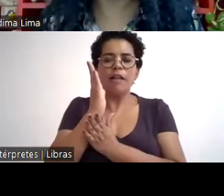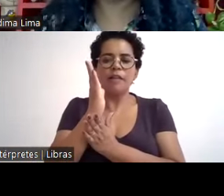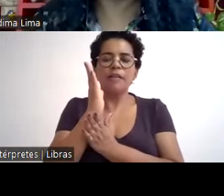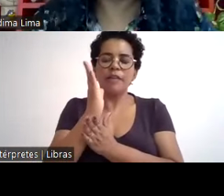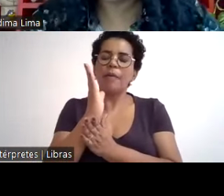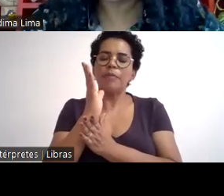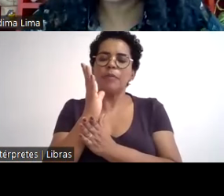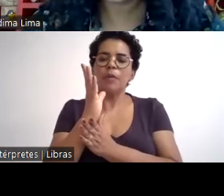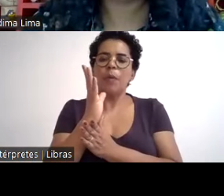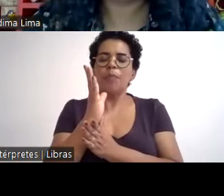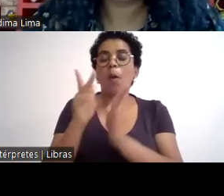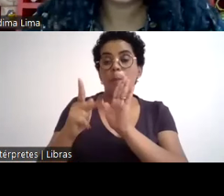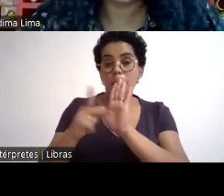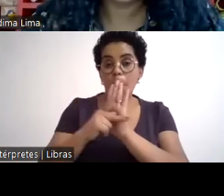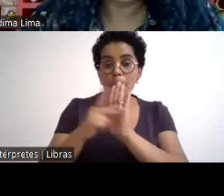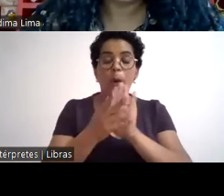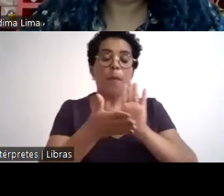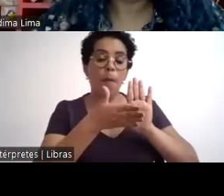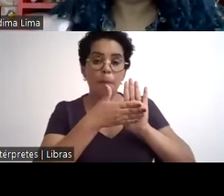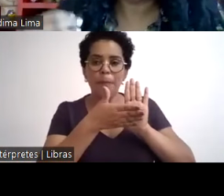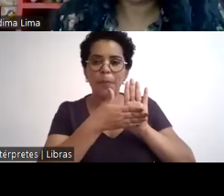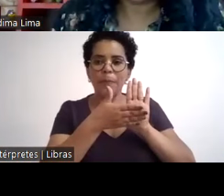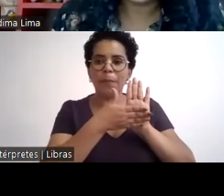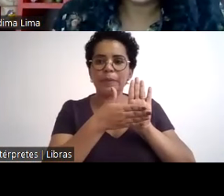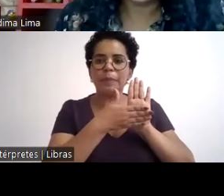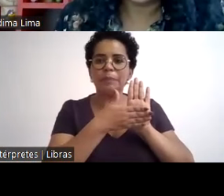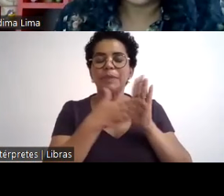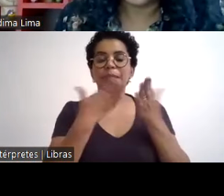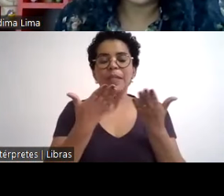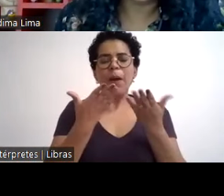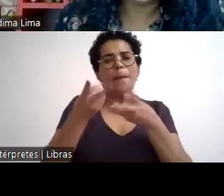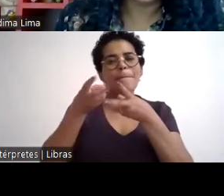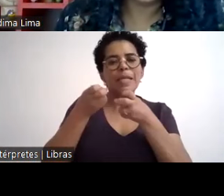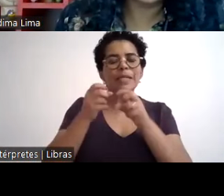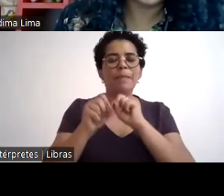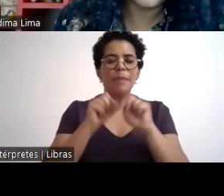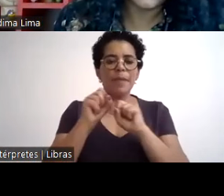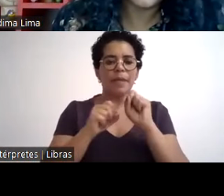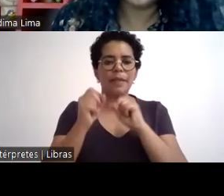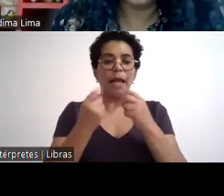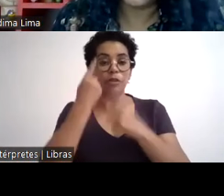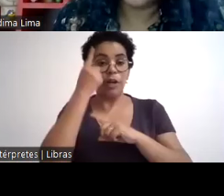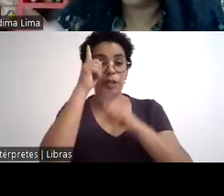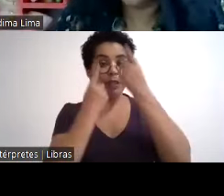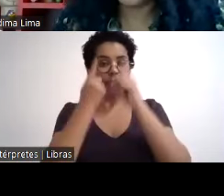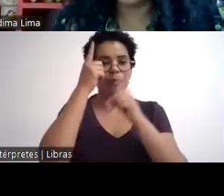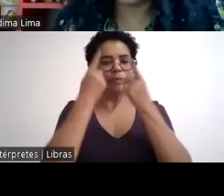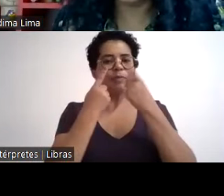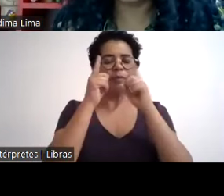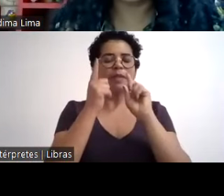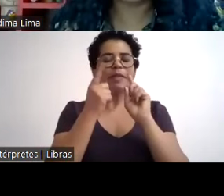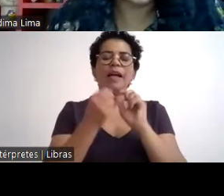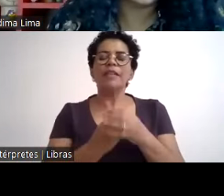necessariamente o meu próprio negócio. Então, eu entendi, obviamente, que a criatividade estava